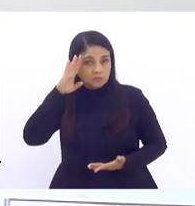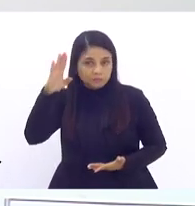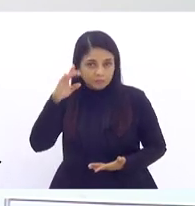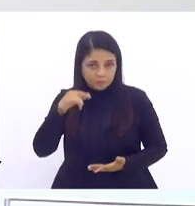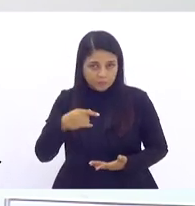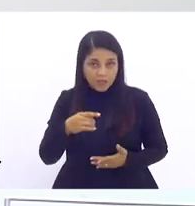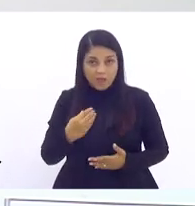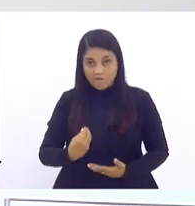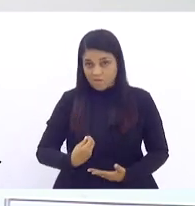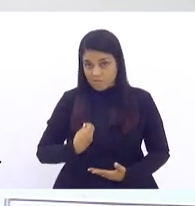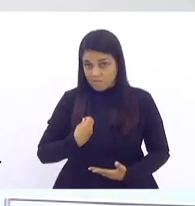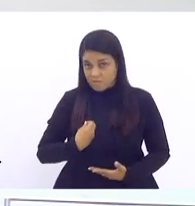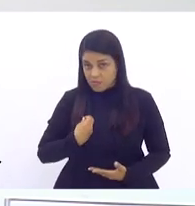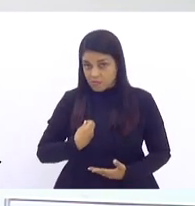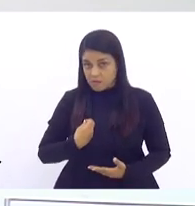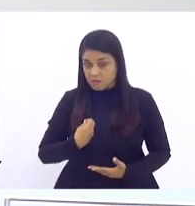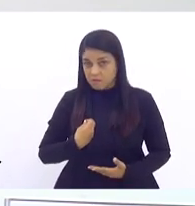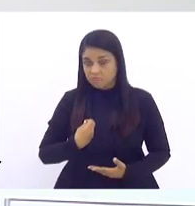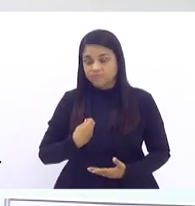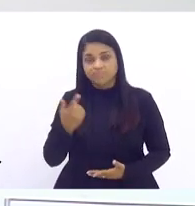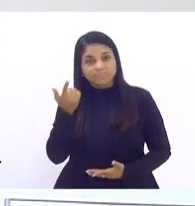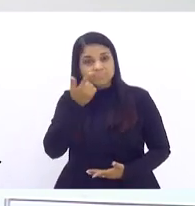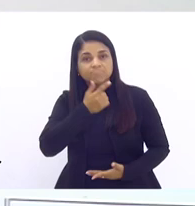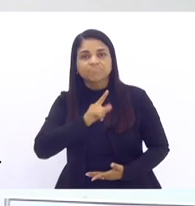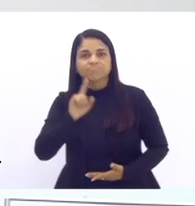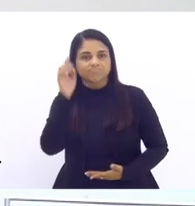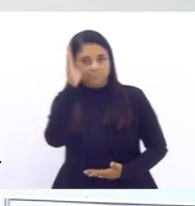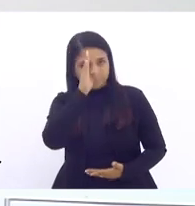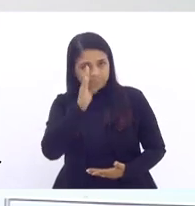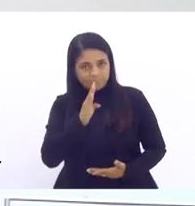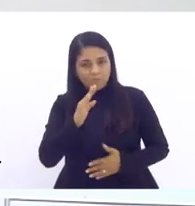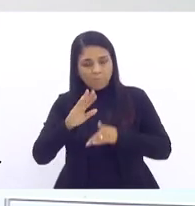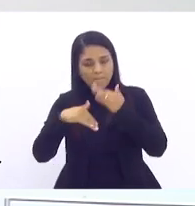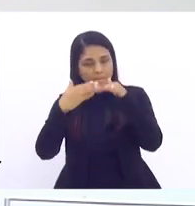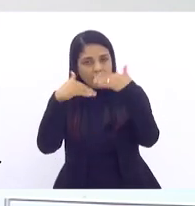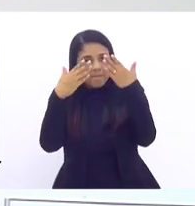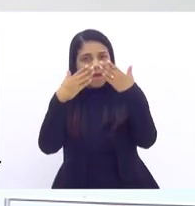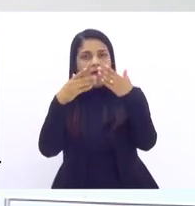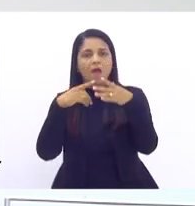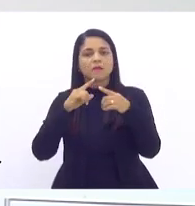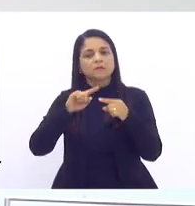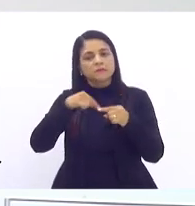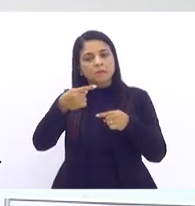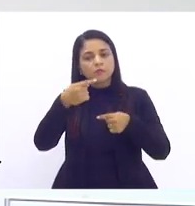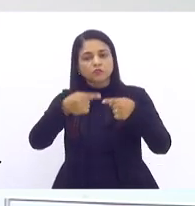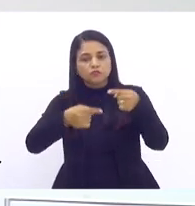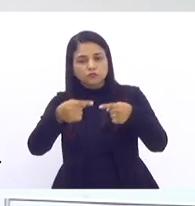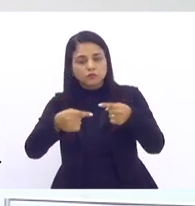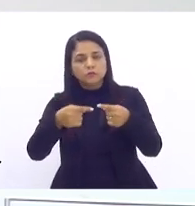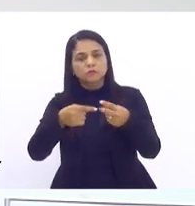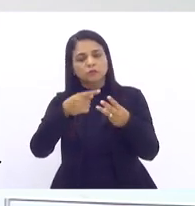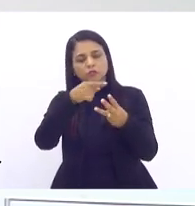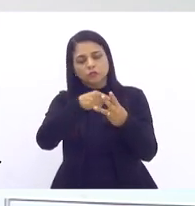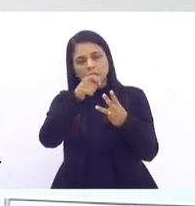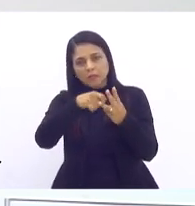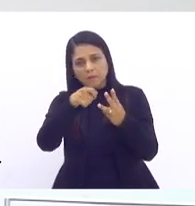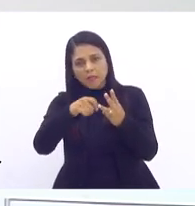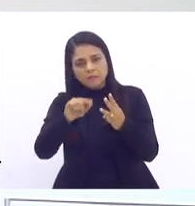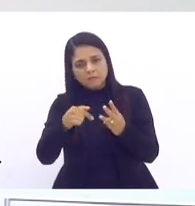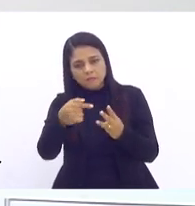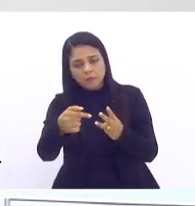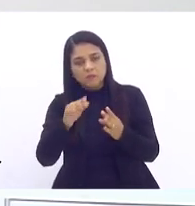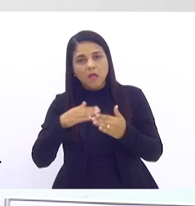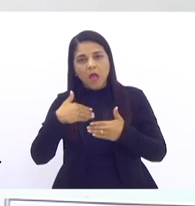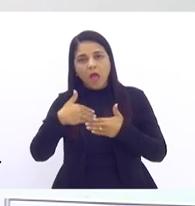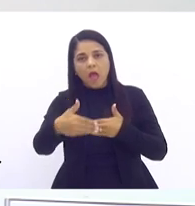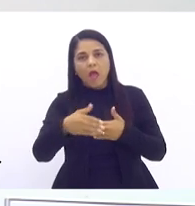vidas eu acho que a gente já tem um ganho extraordinário e a partir daí você discute O que é que vai ser liberado até o terceiro trimestre e até o final do